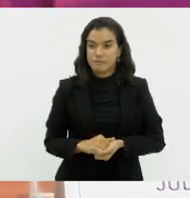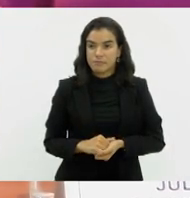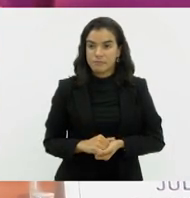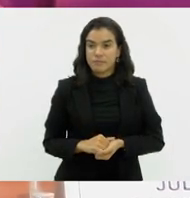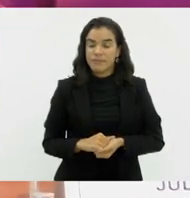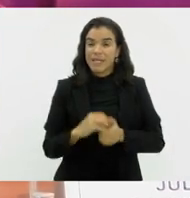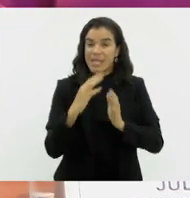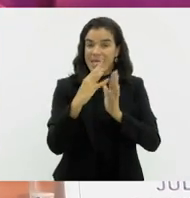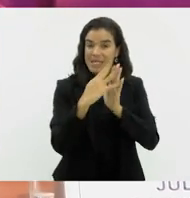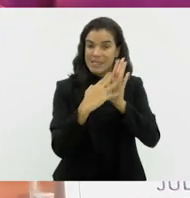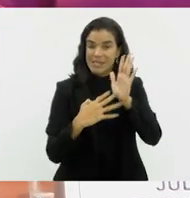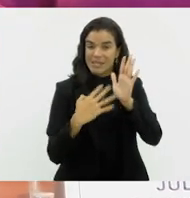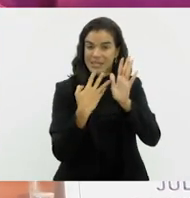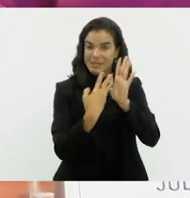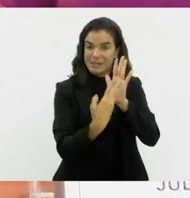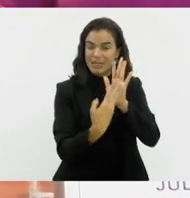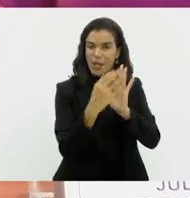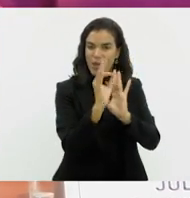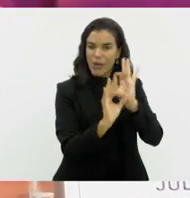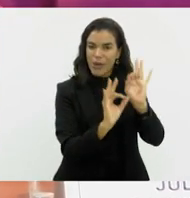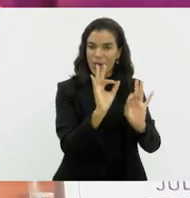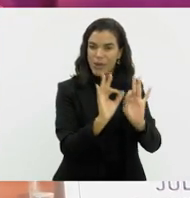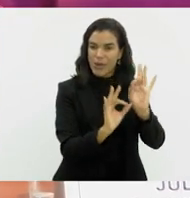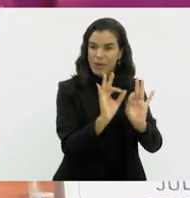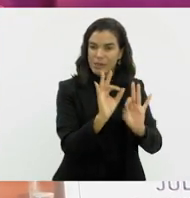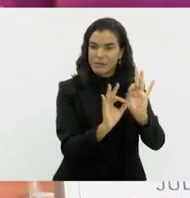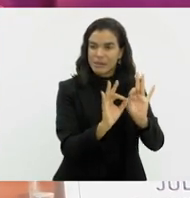Esse plano, deputado, ele tem